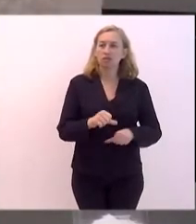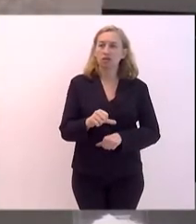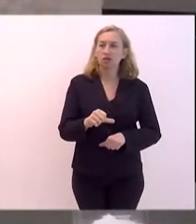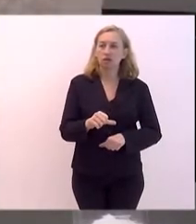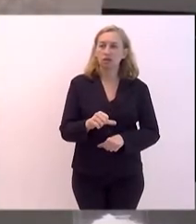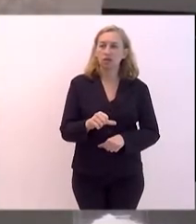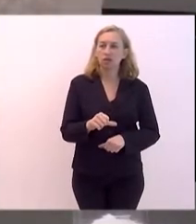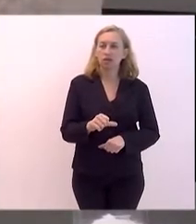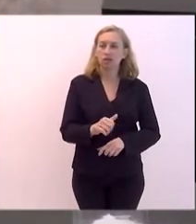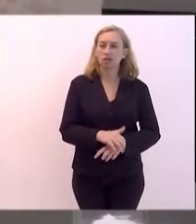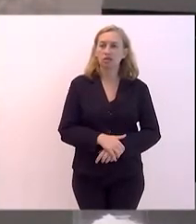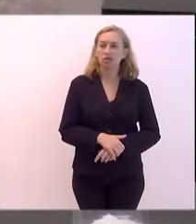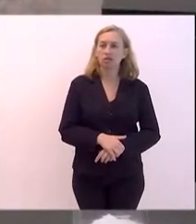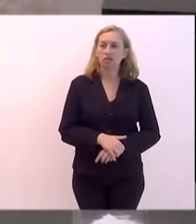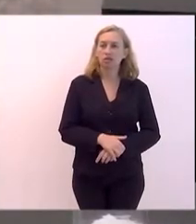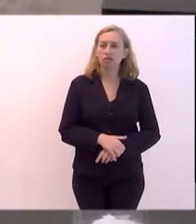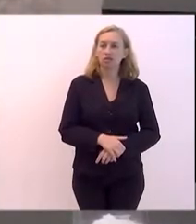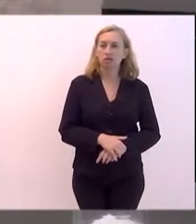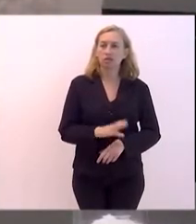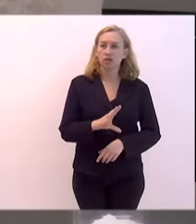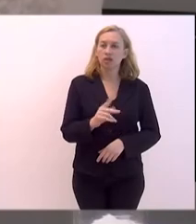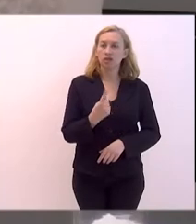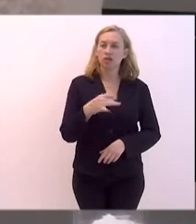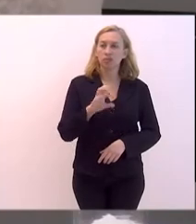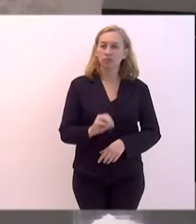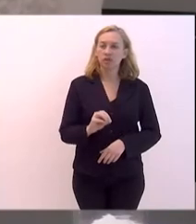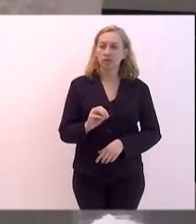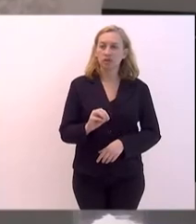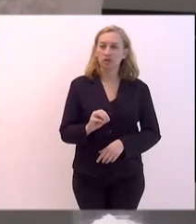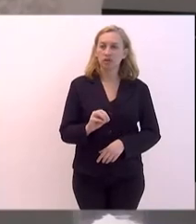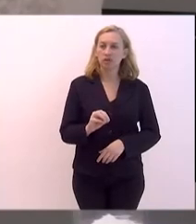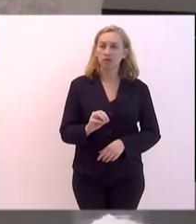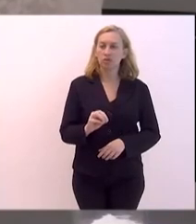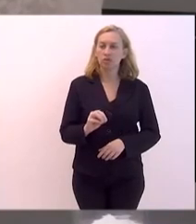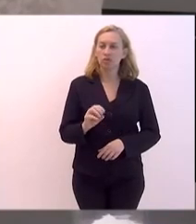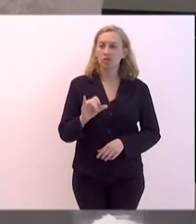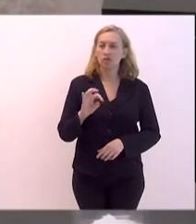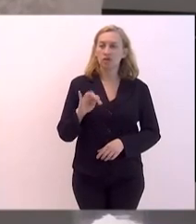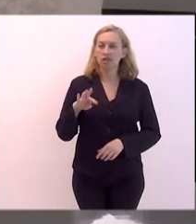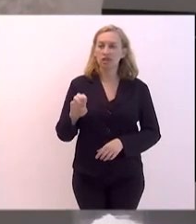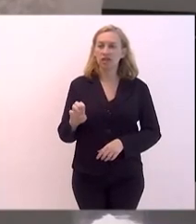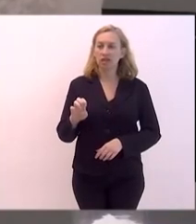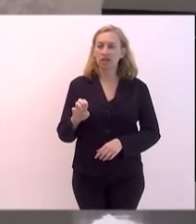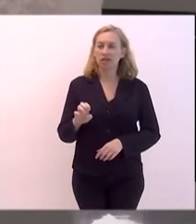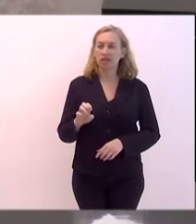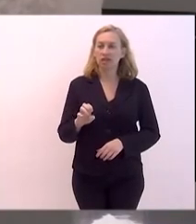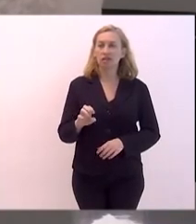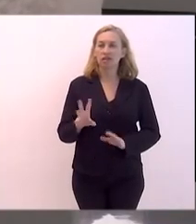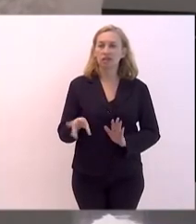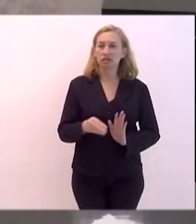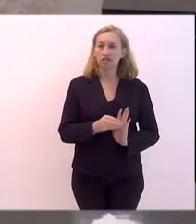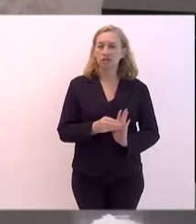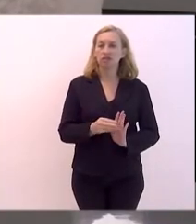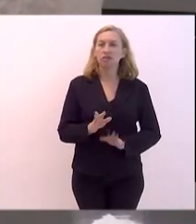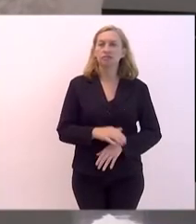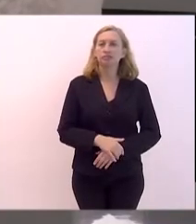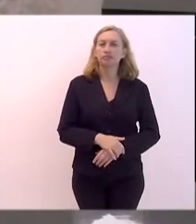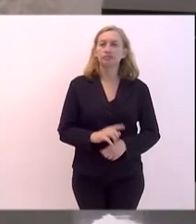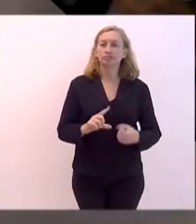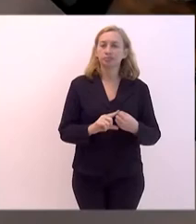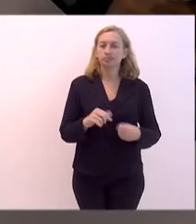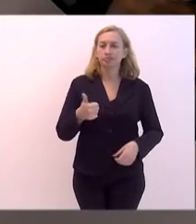Modificativa. Modificativa para trocar Campinho por Intendente Magalhães, inclusive na emenda. Ok. E no artigo